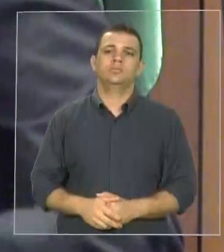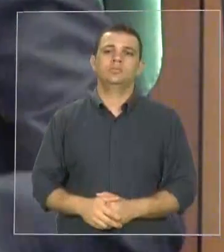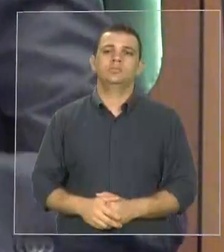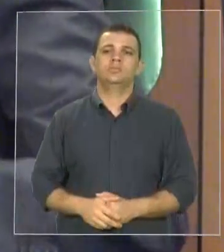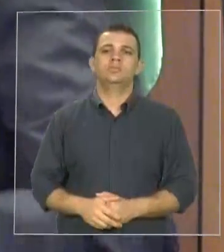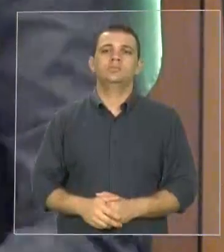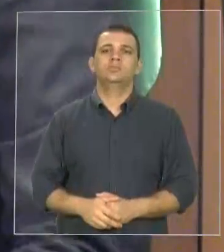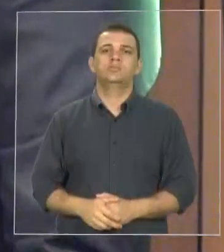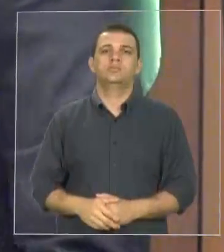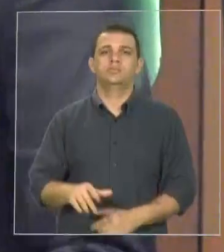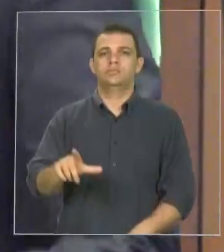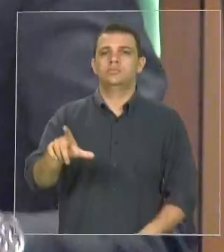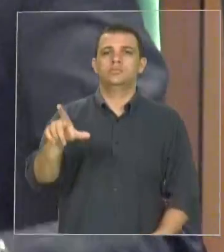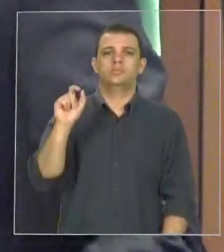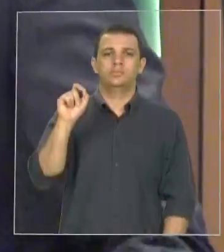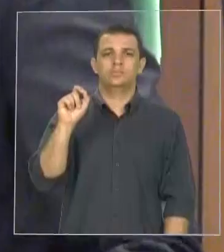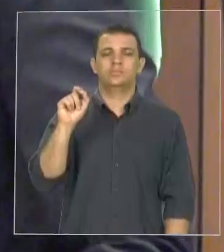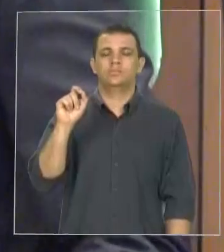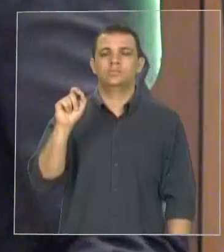na escolha